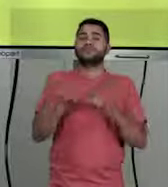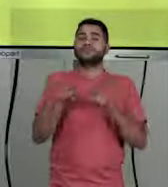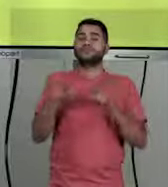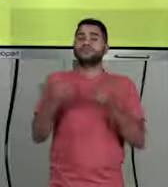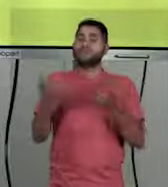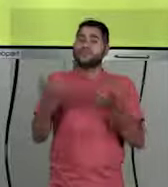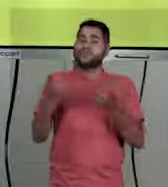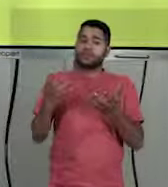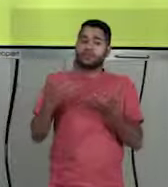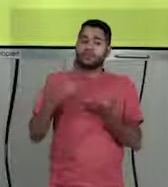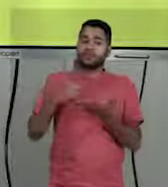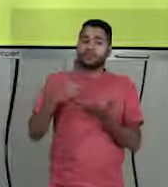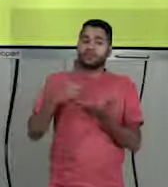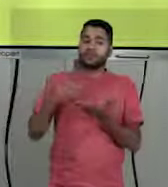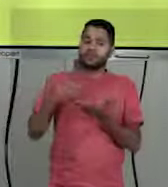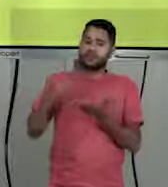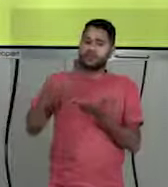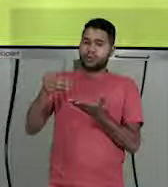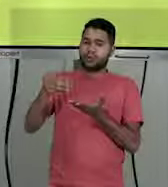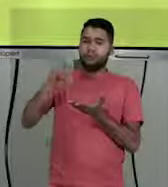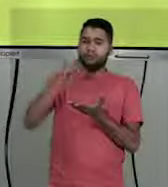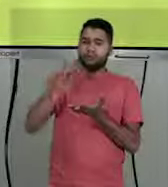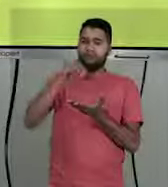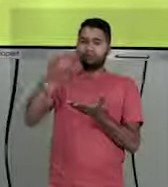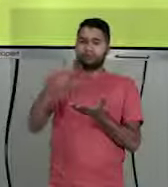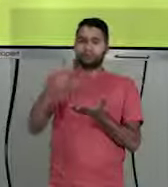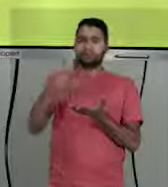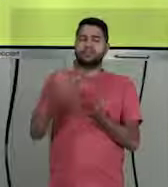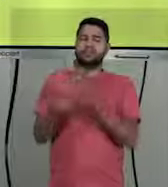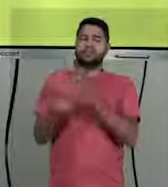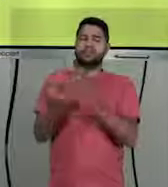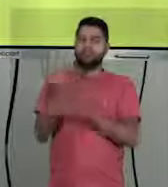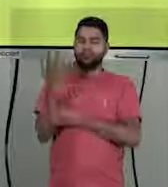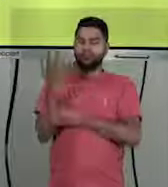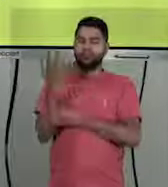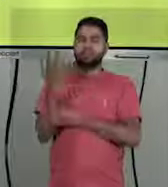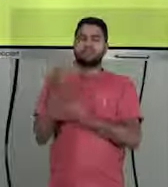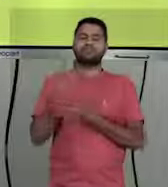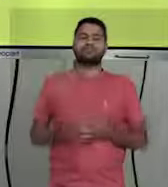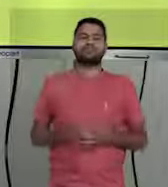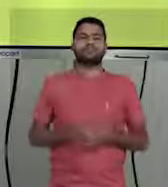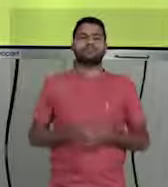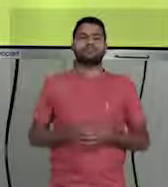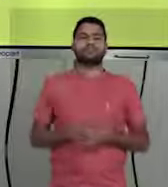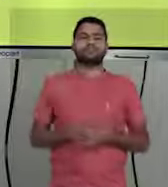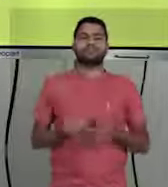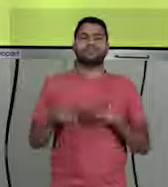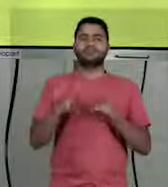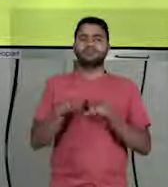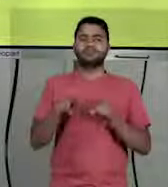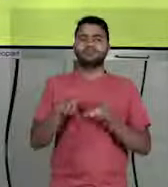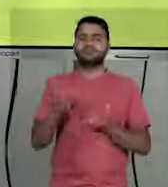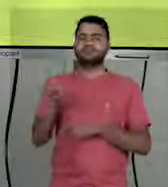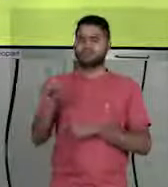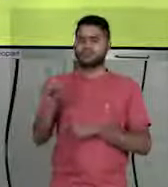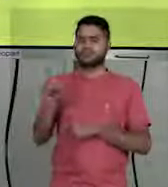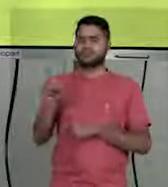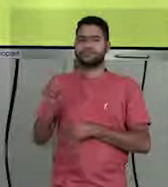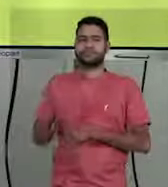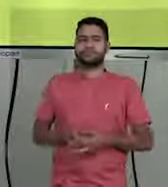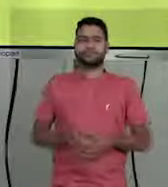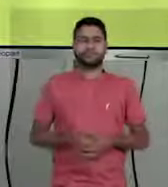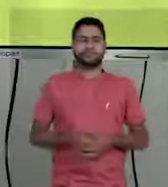eu quero acender, na qual eu quero utilizar o equipamento eletrônico, e uma chave, né, um interruptor que